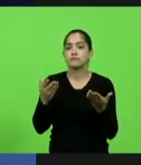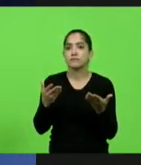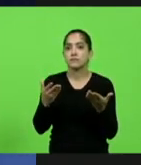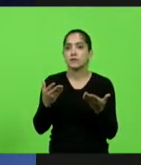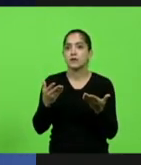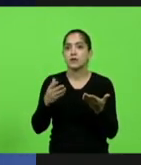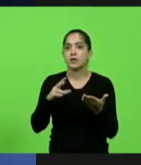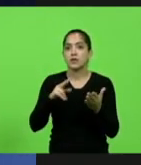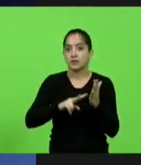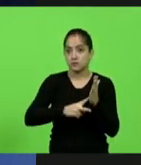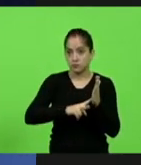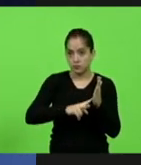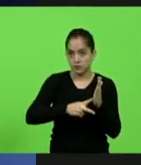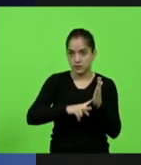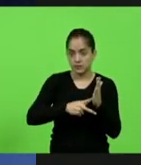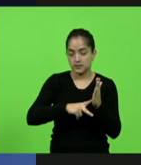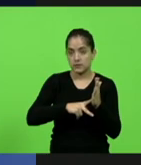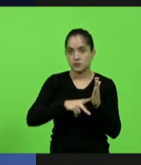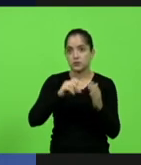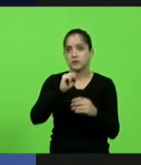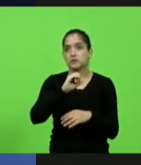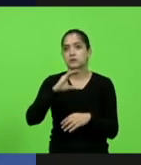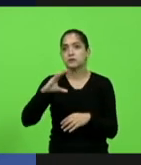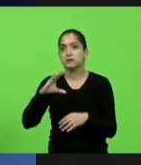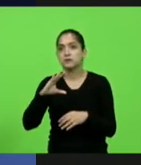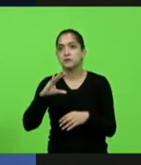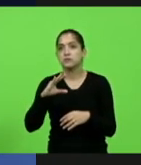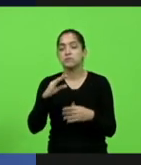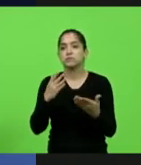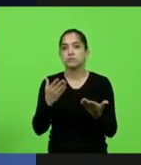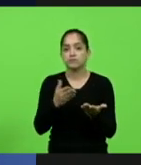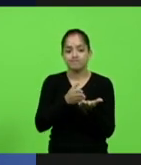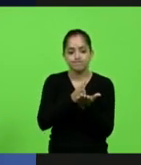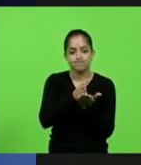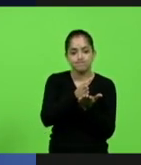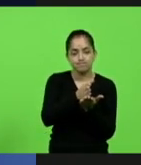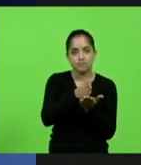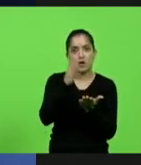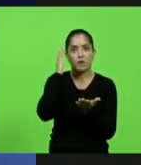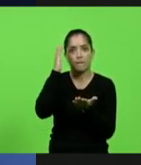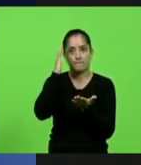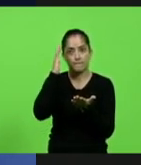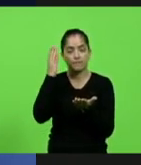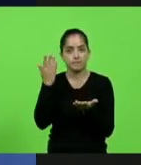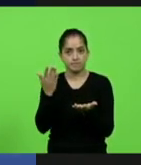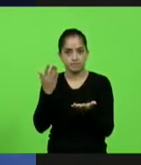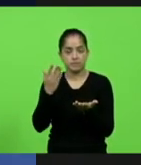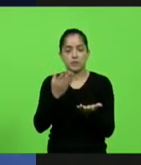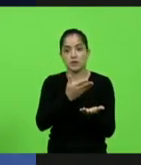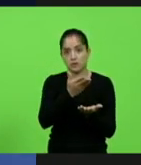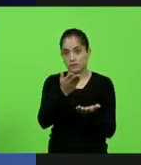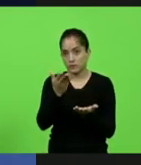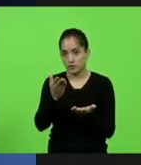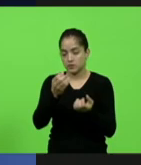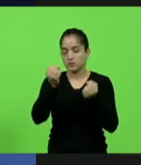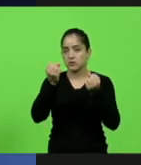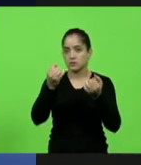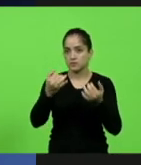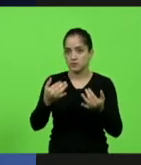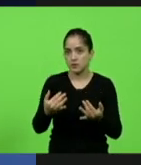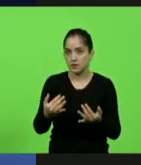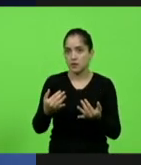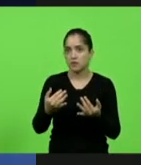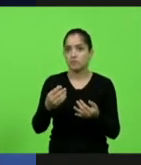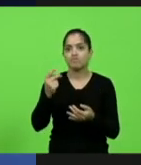Santa Catarina, temos a mesma linha da qual muitos já se colocaram aqui. Porque há muito